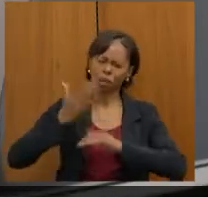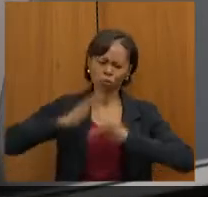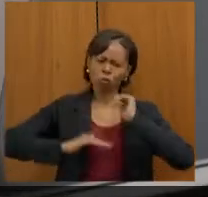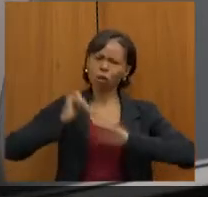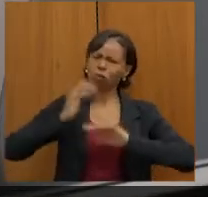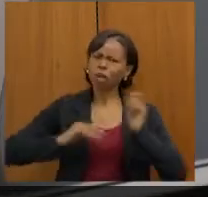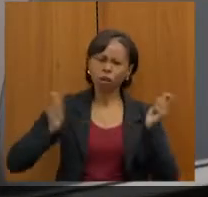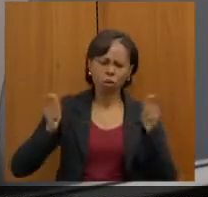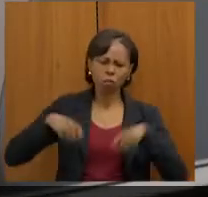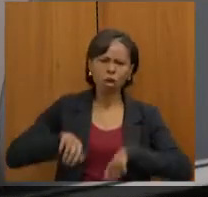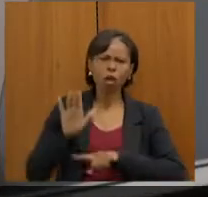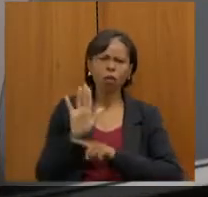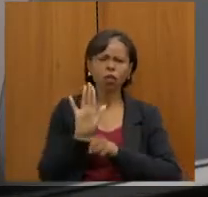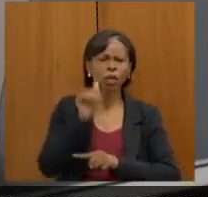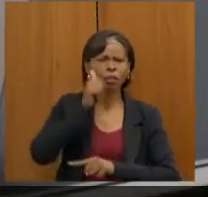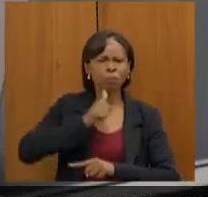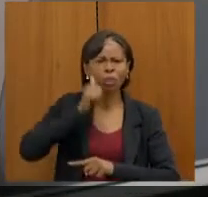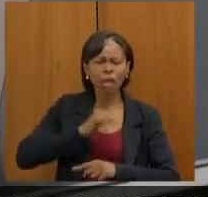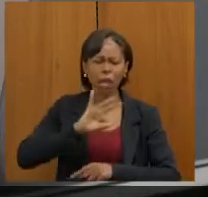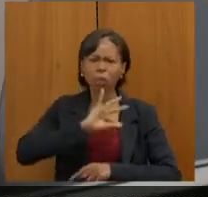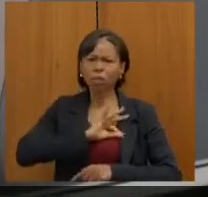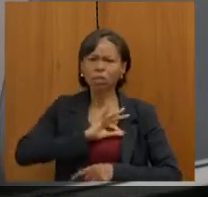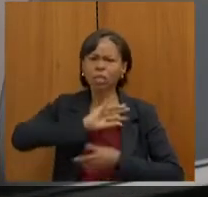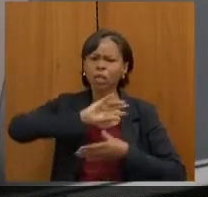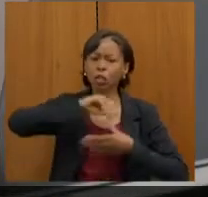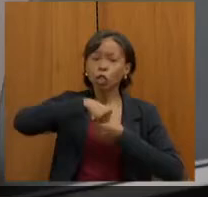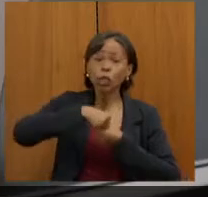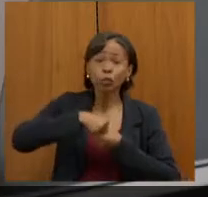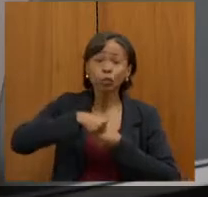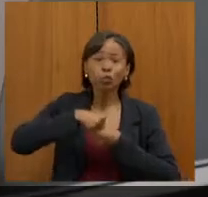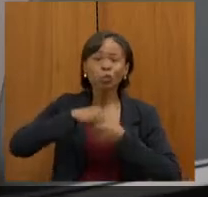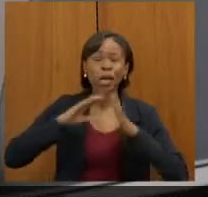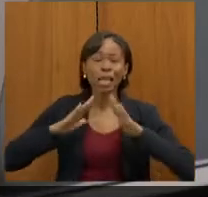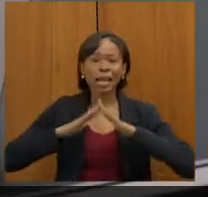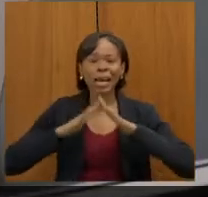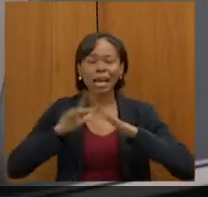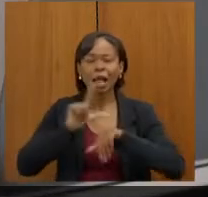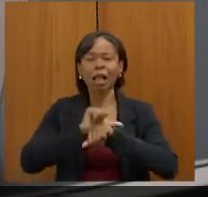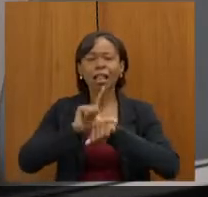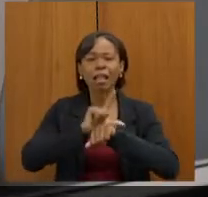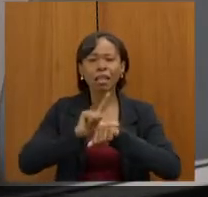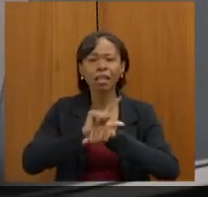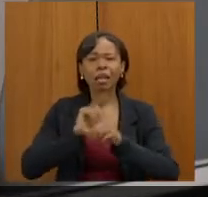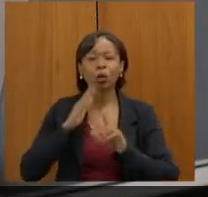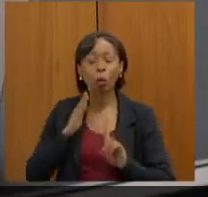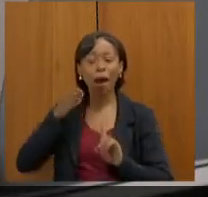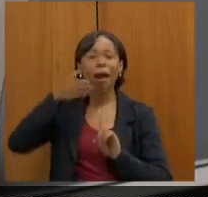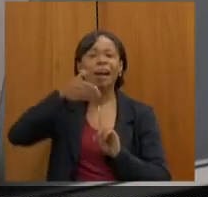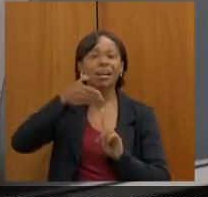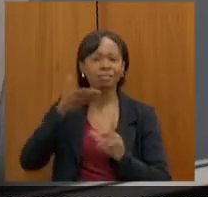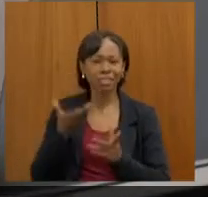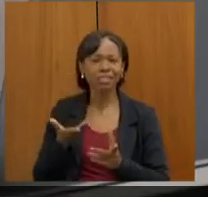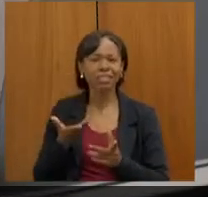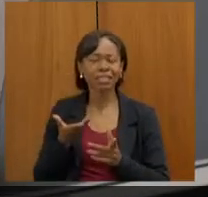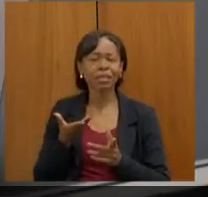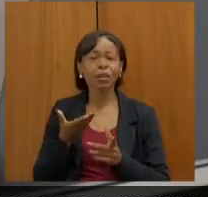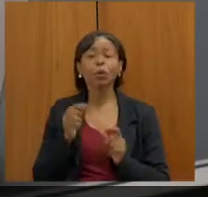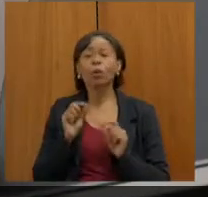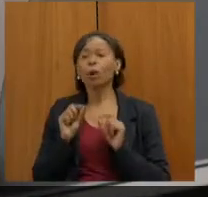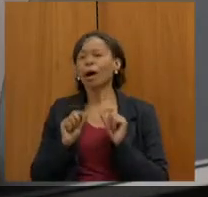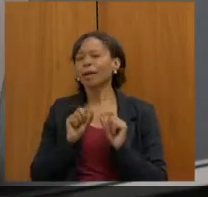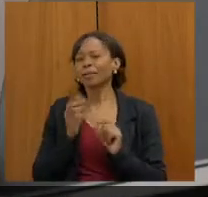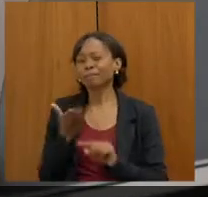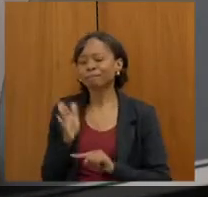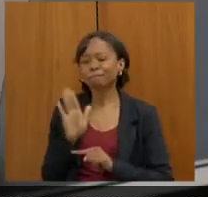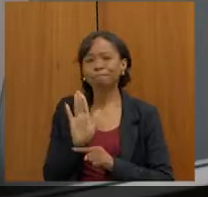capacitação com a delegacia com a justiça todo mundo junto nessa casa sendo uma referência que a mulher ela já vai